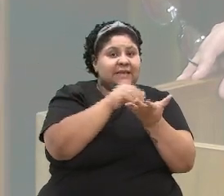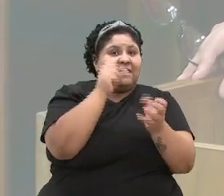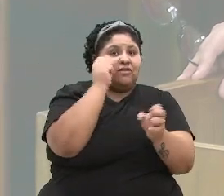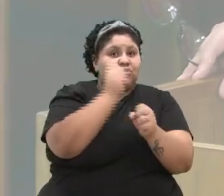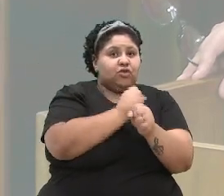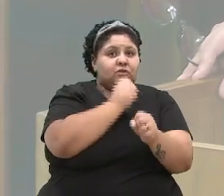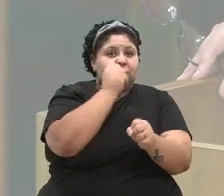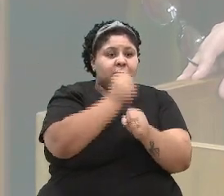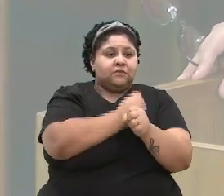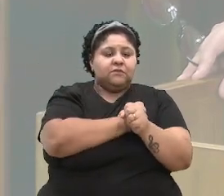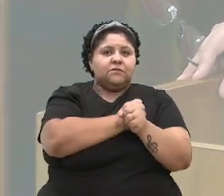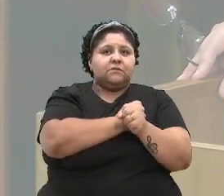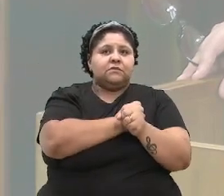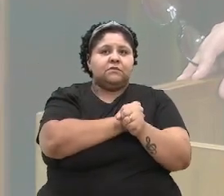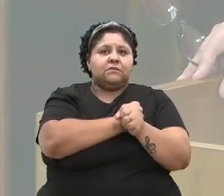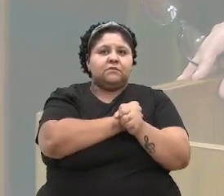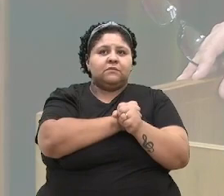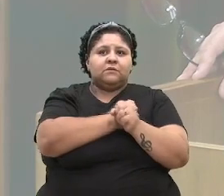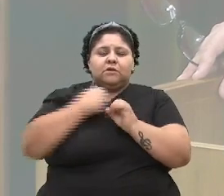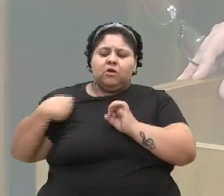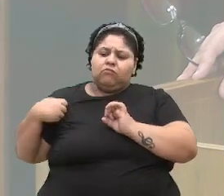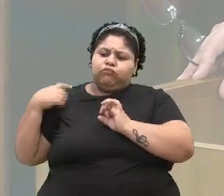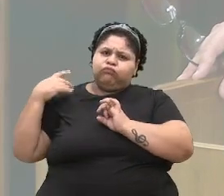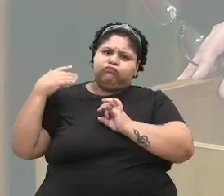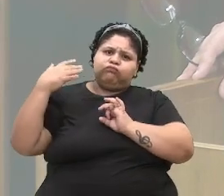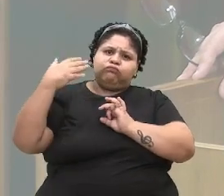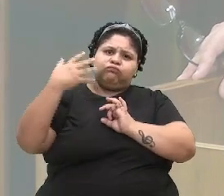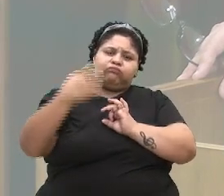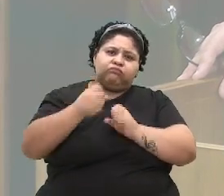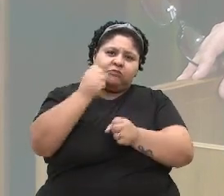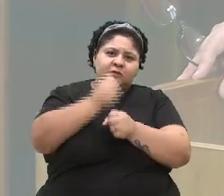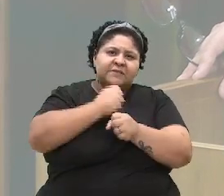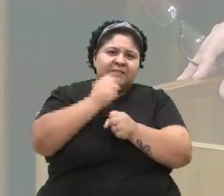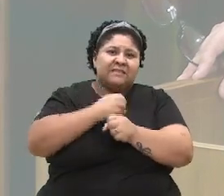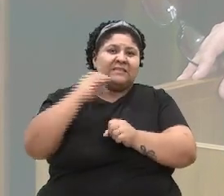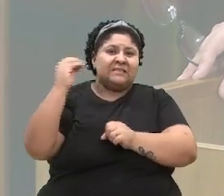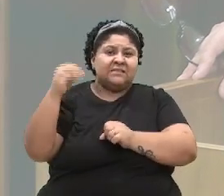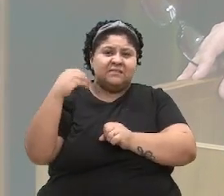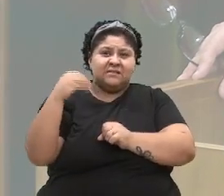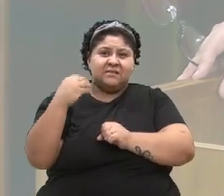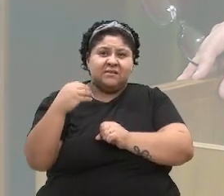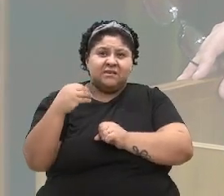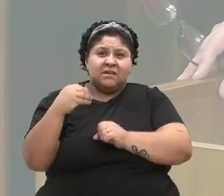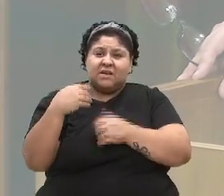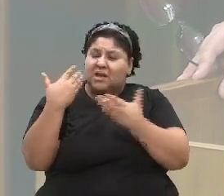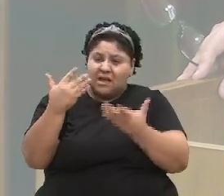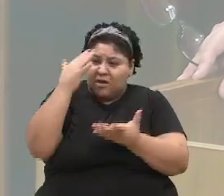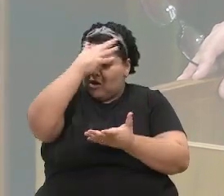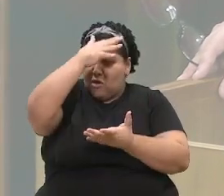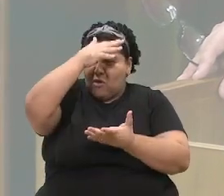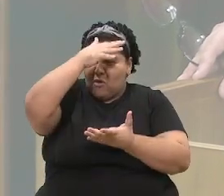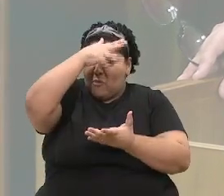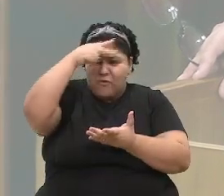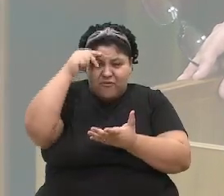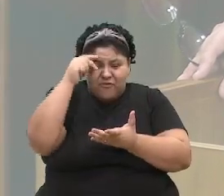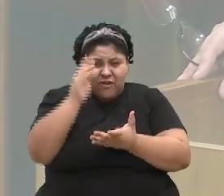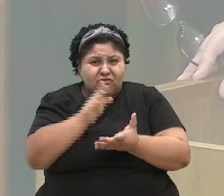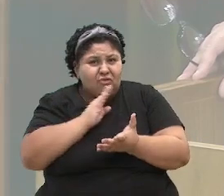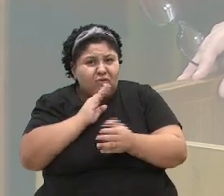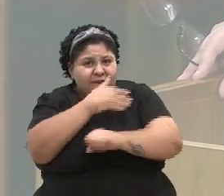obras. Longos anos de experiência. Será que o prefeito não conhece as